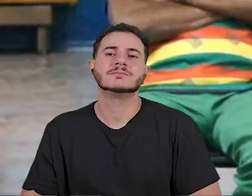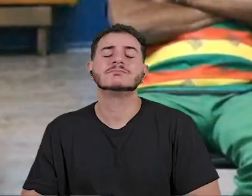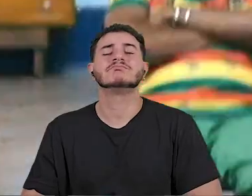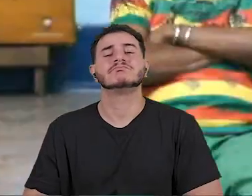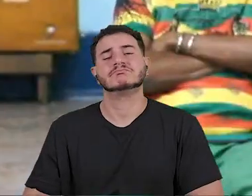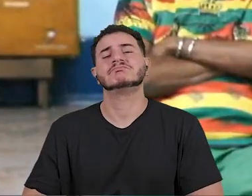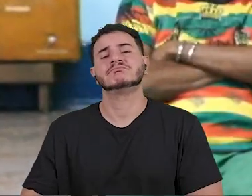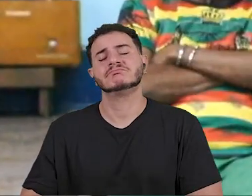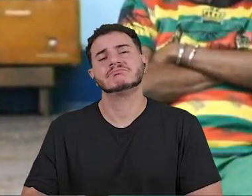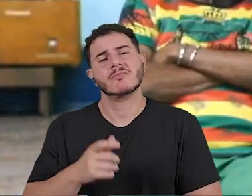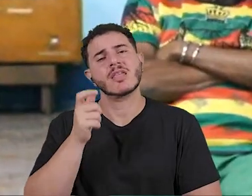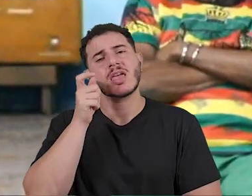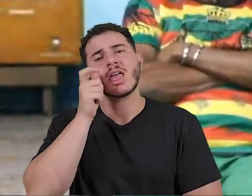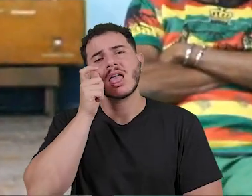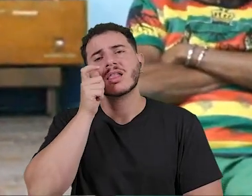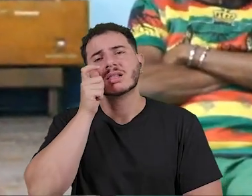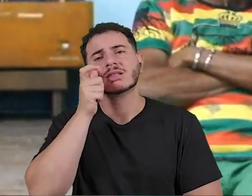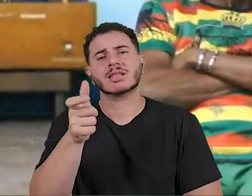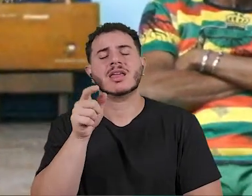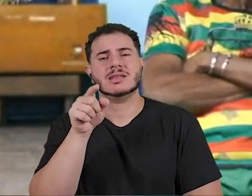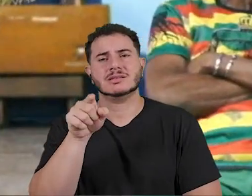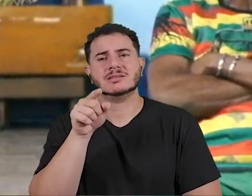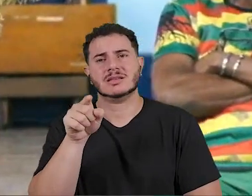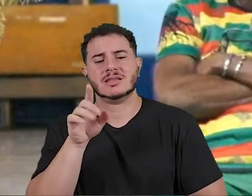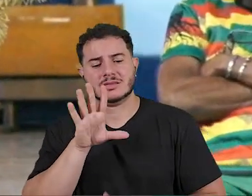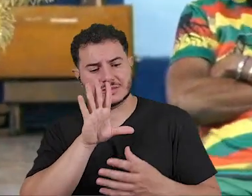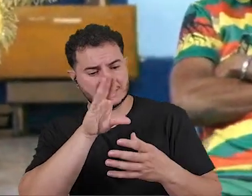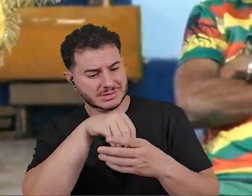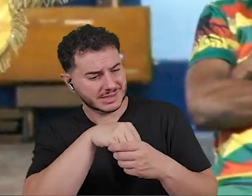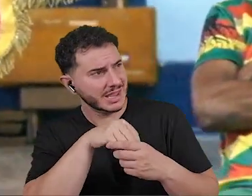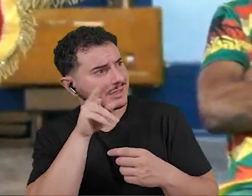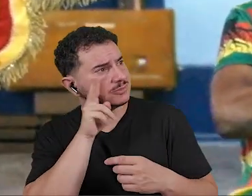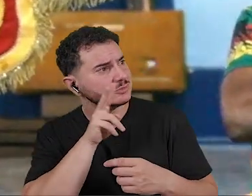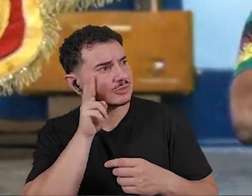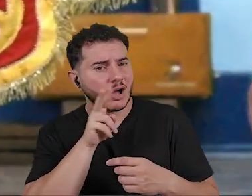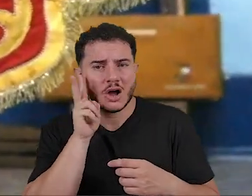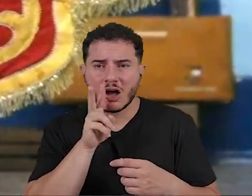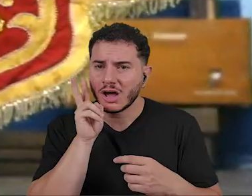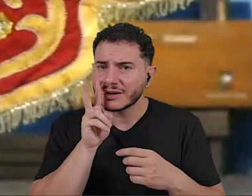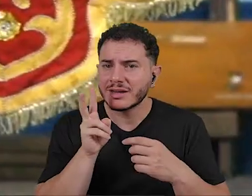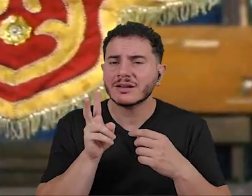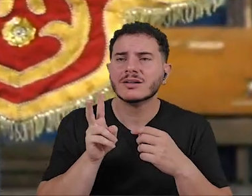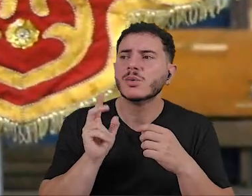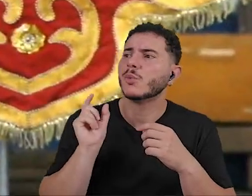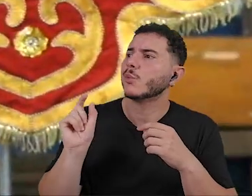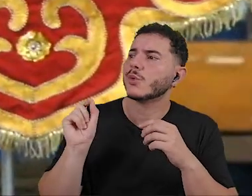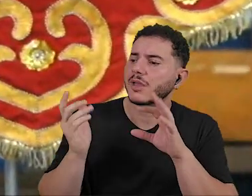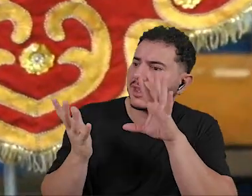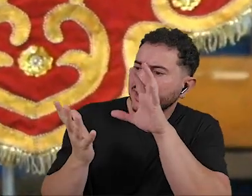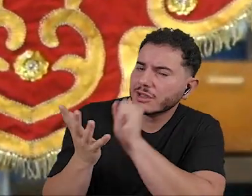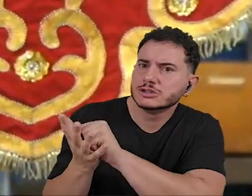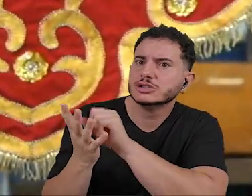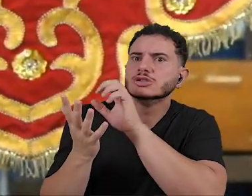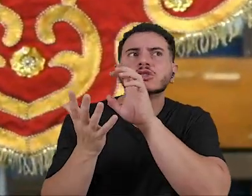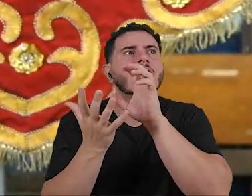a gente busca registros, a gente tenta